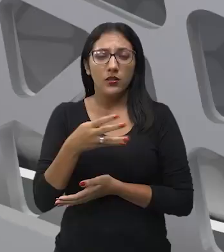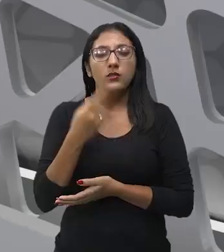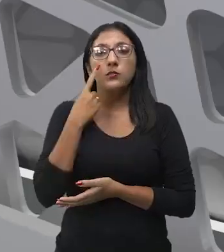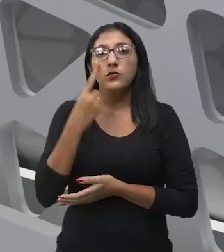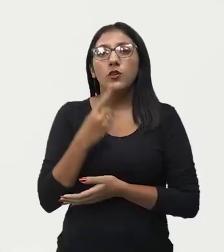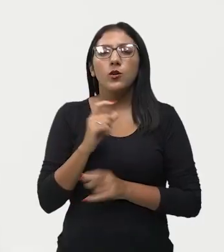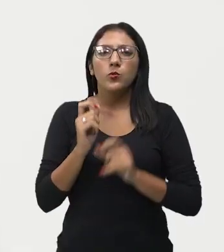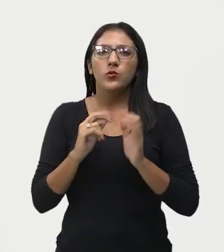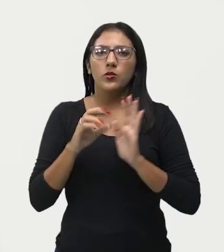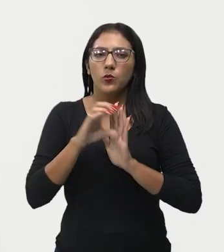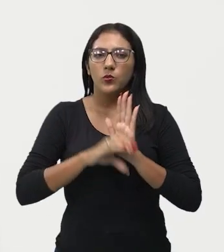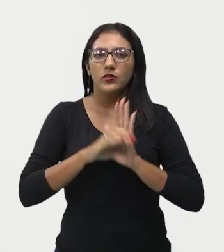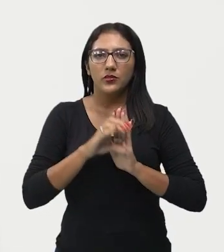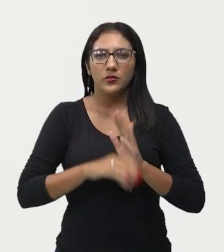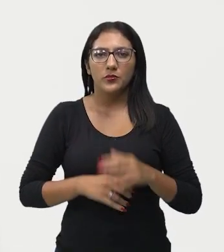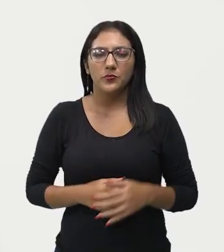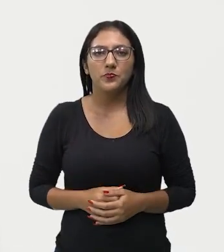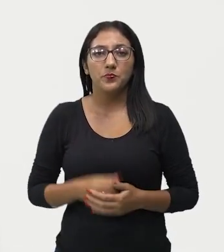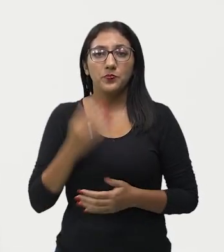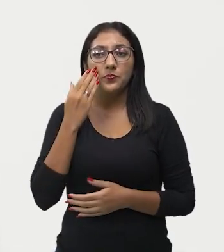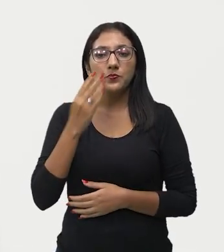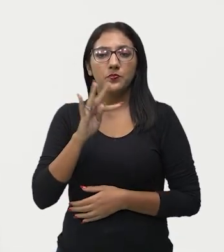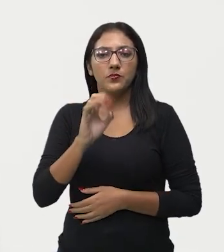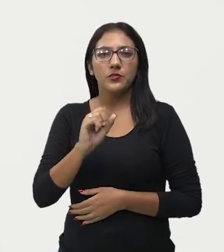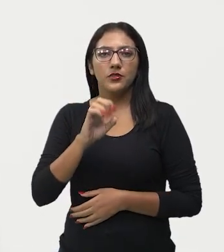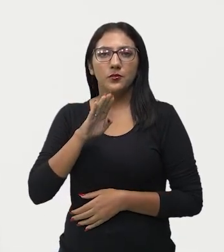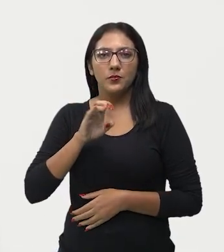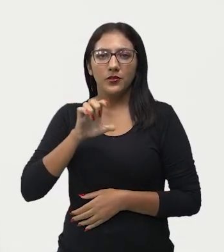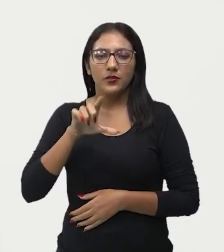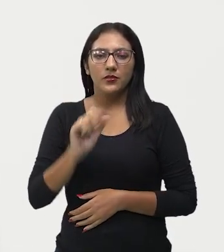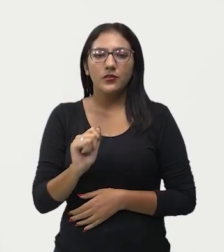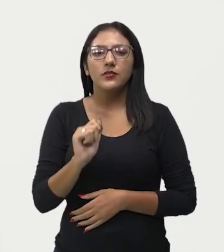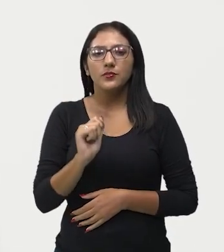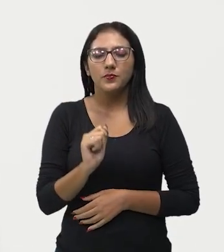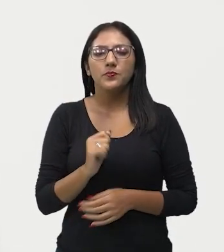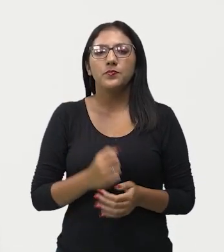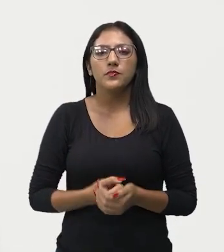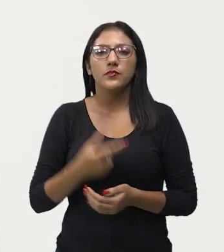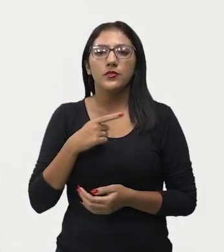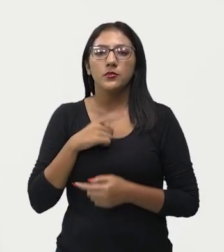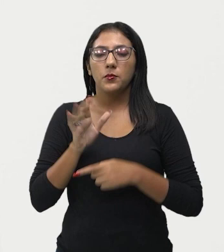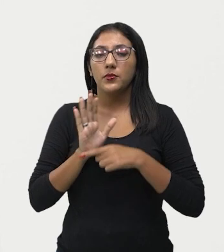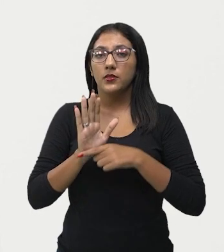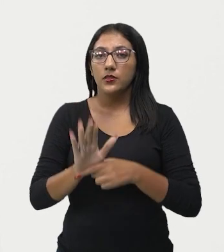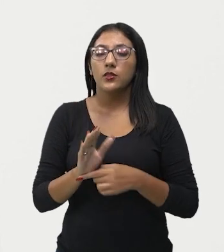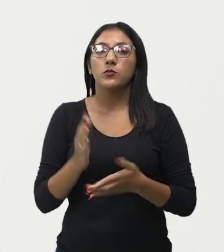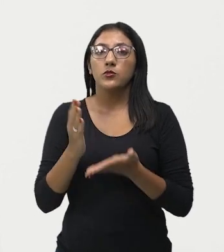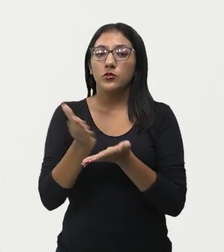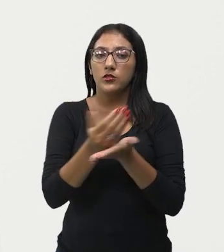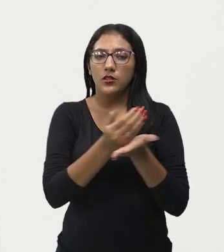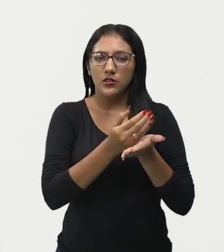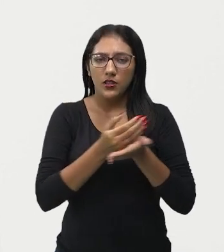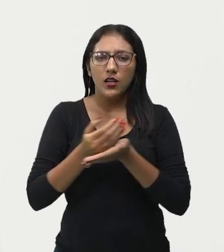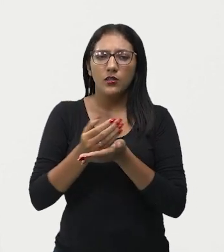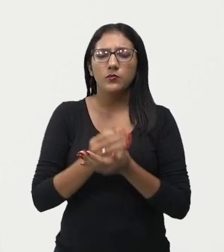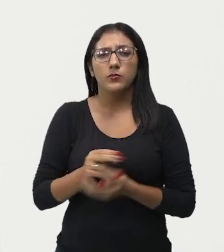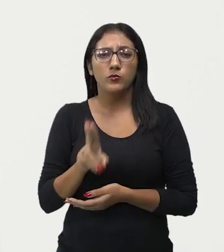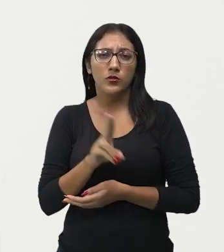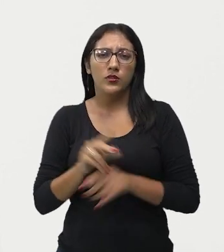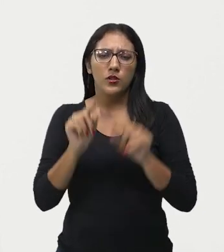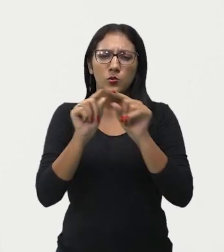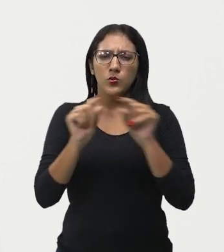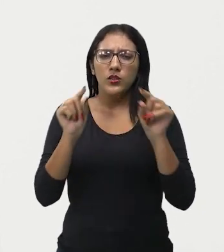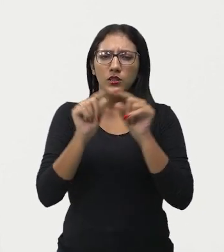né? Acompanha comigo? Bom, alunos, tabela é uma representação de dados no formato